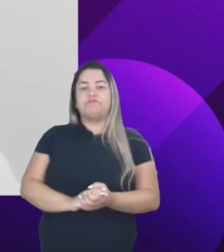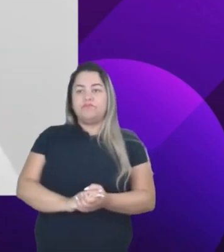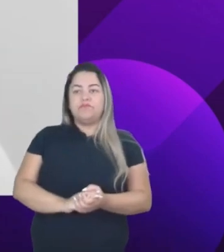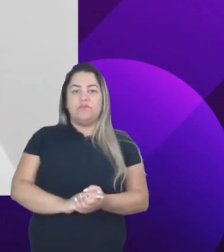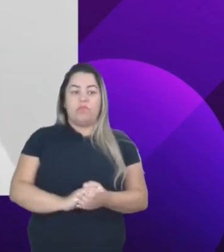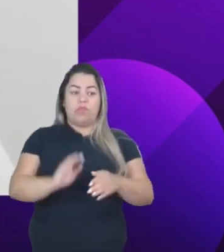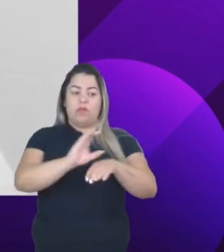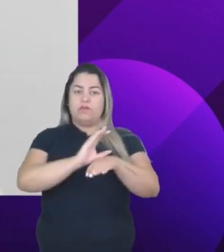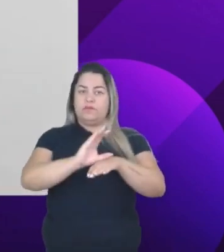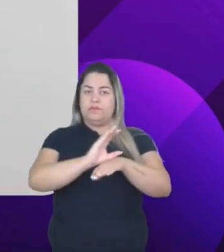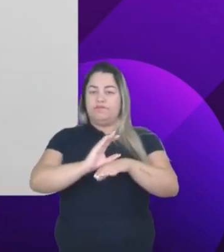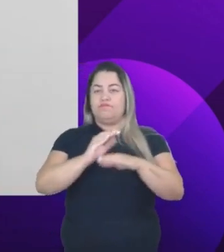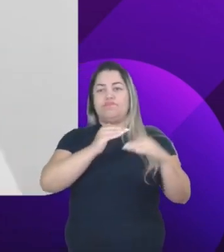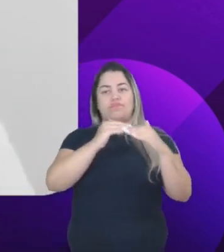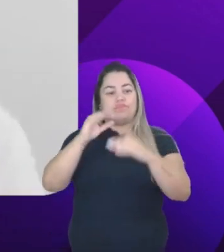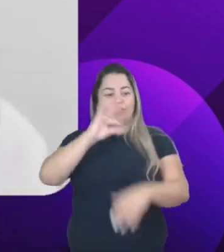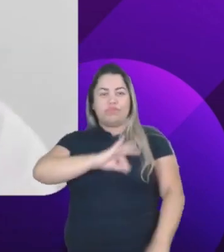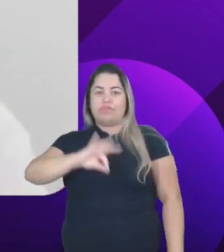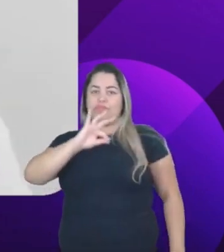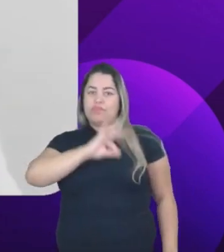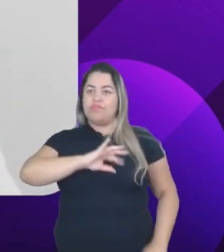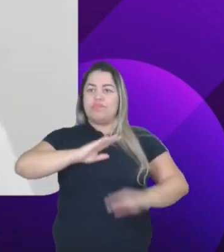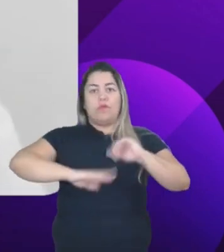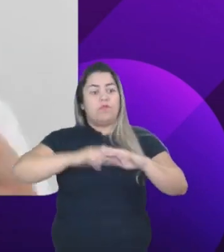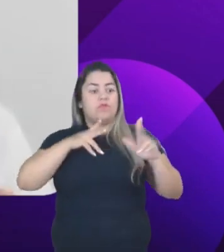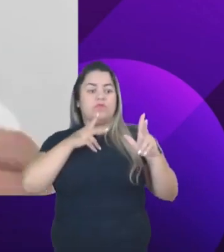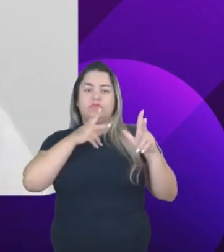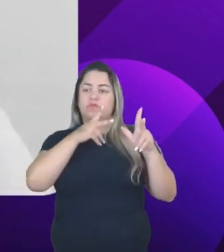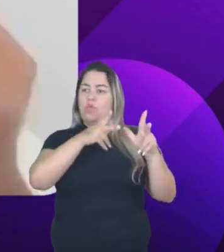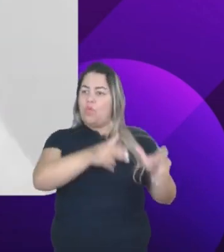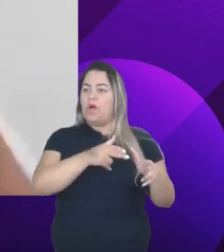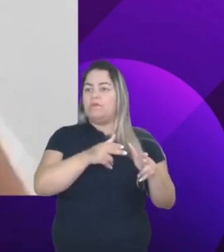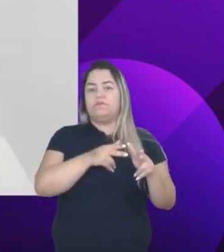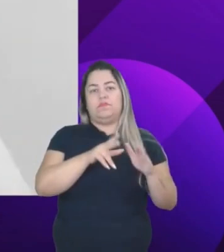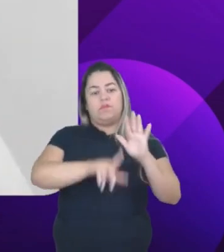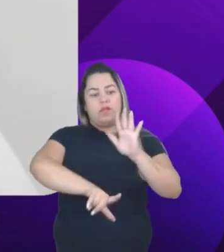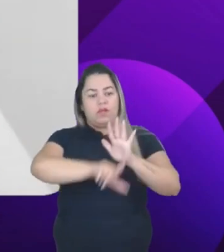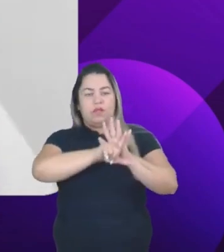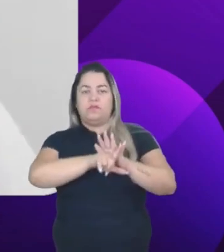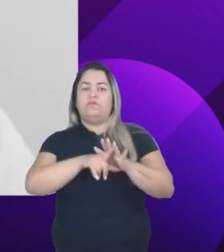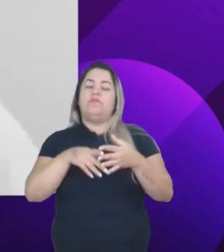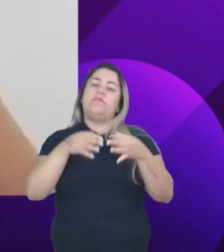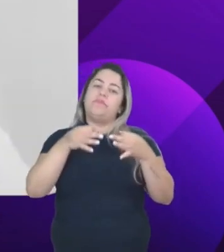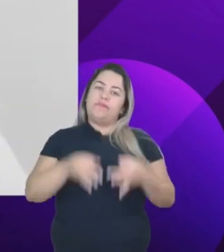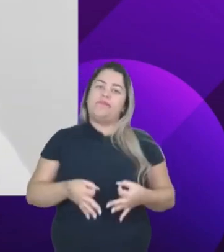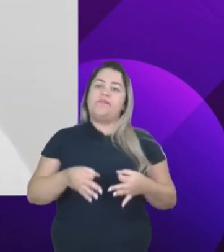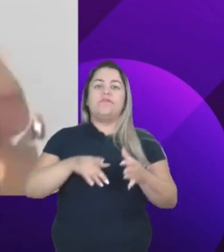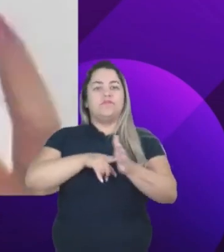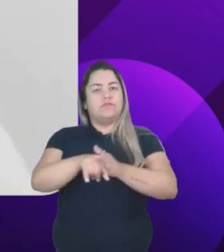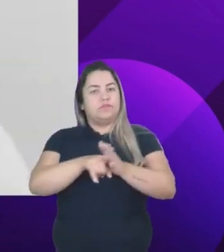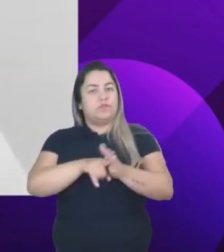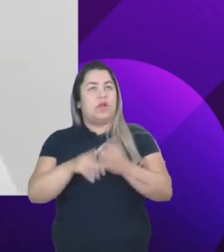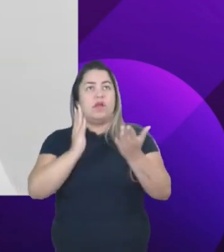na Constituição Federal a igualdade salarial para funções iguais, foi necessária uma lei específica para a gente fiscalizar